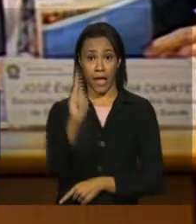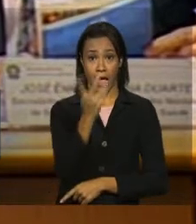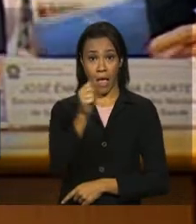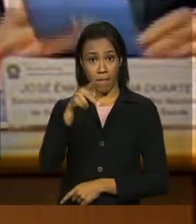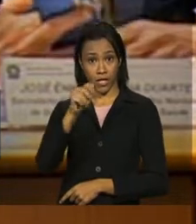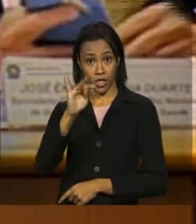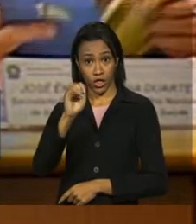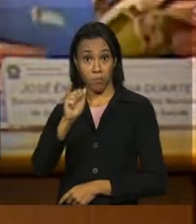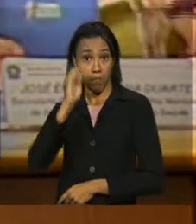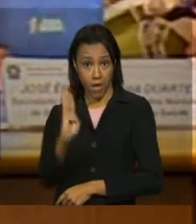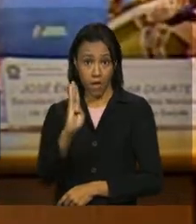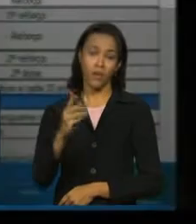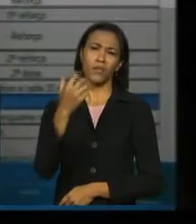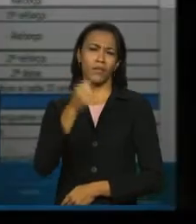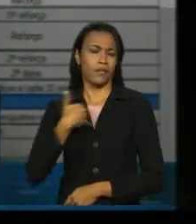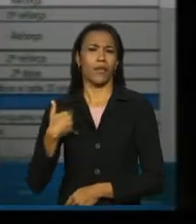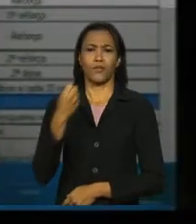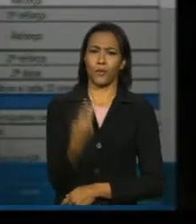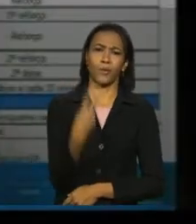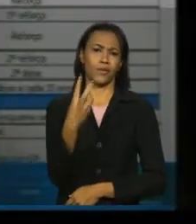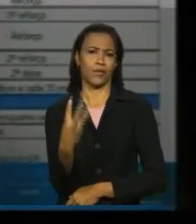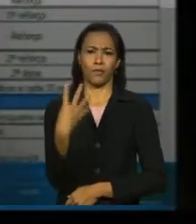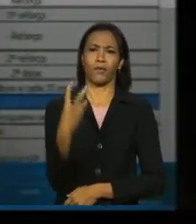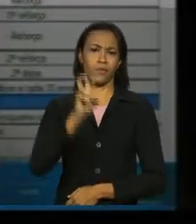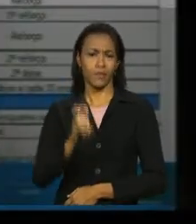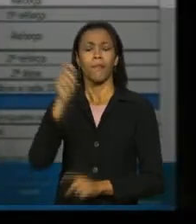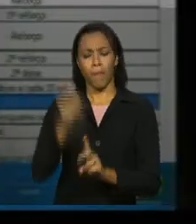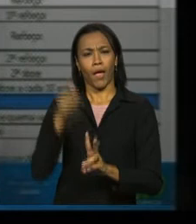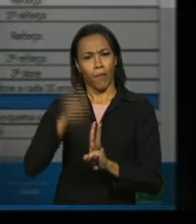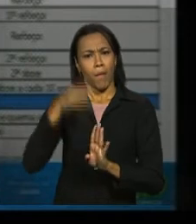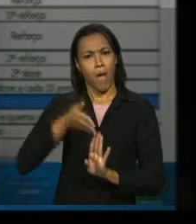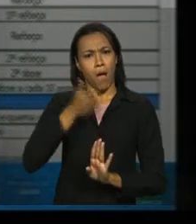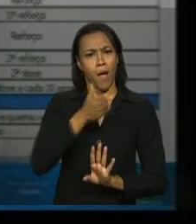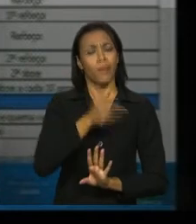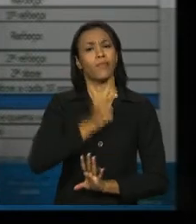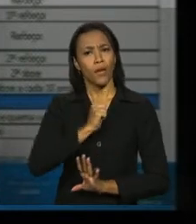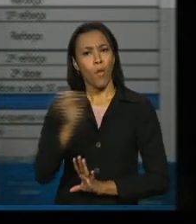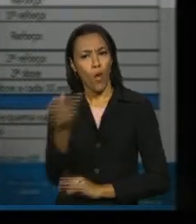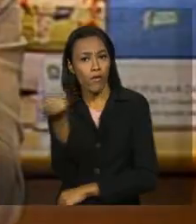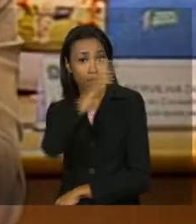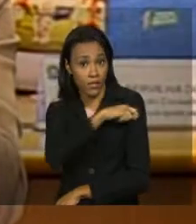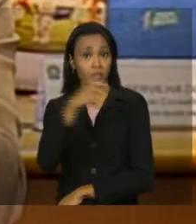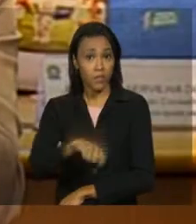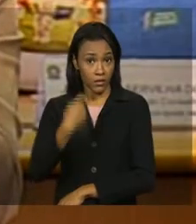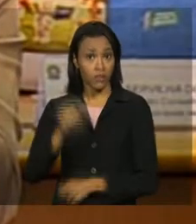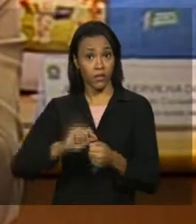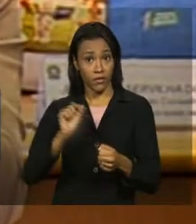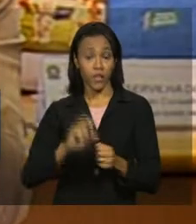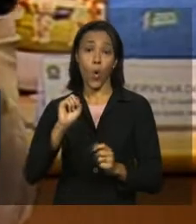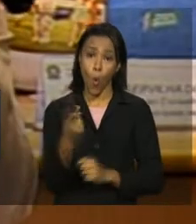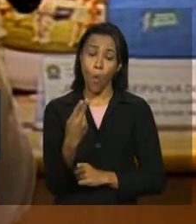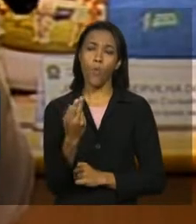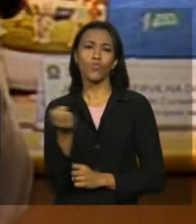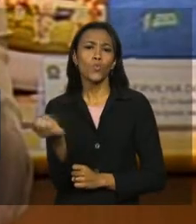b e a medida dos dois três quatro cinco tão cada mês se tem uma novo uma nova vacina que deve ser feita